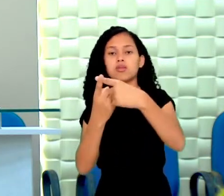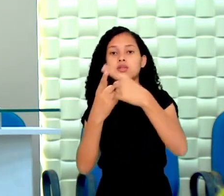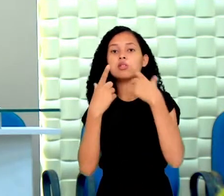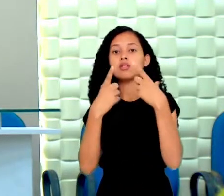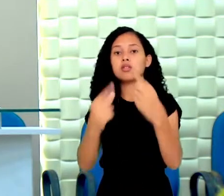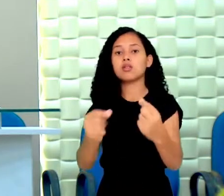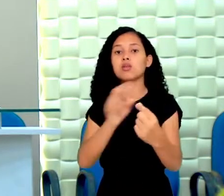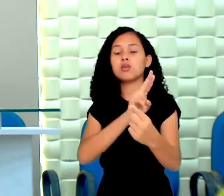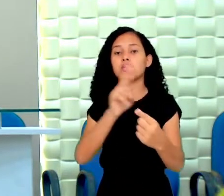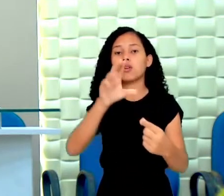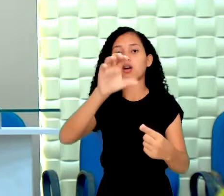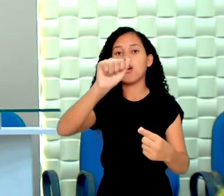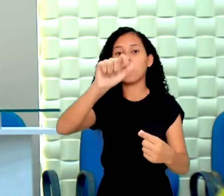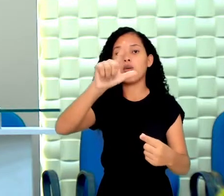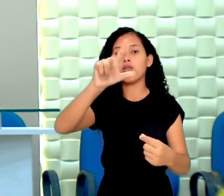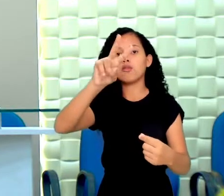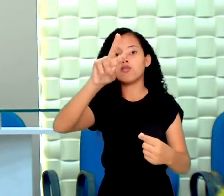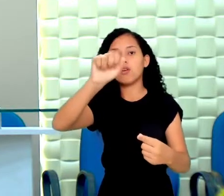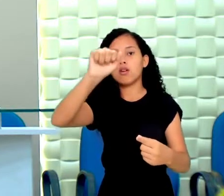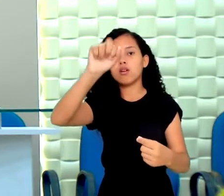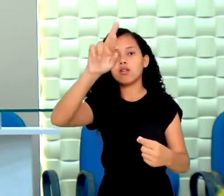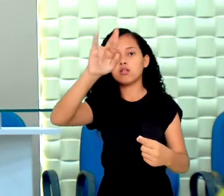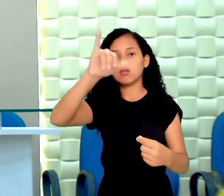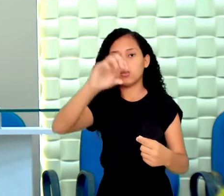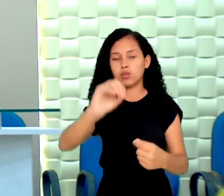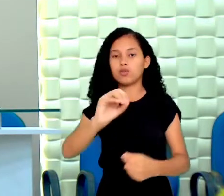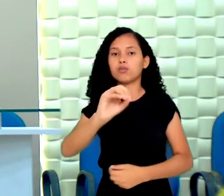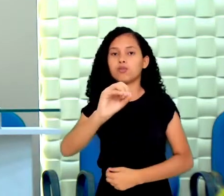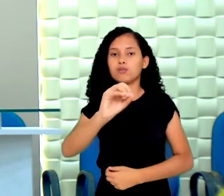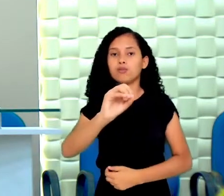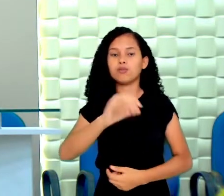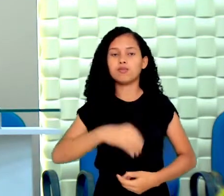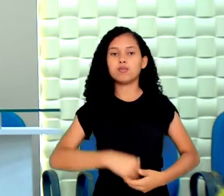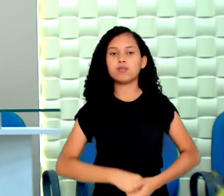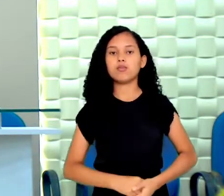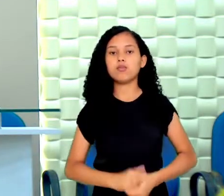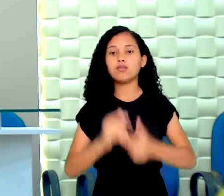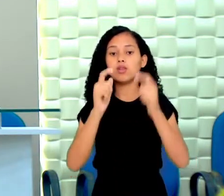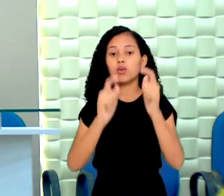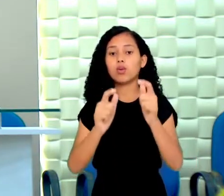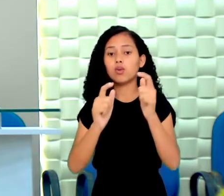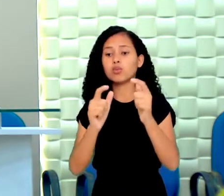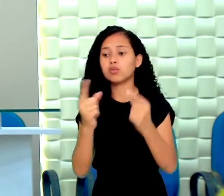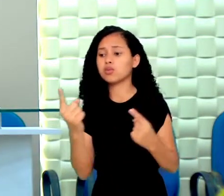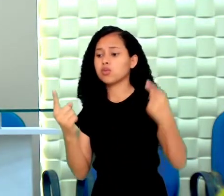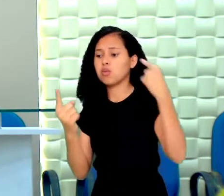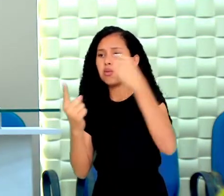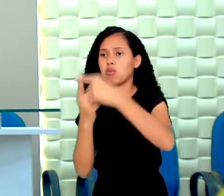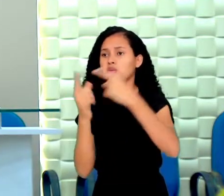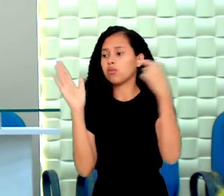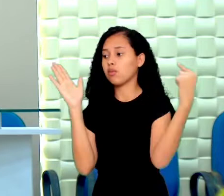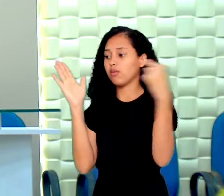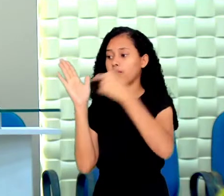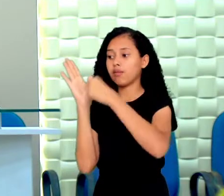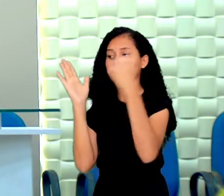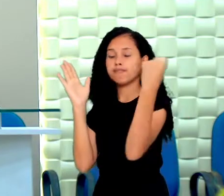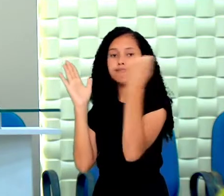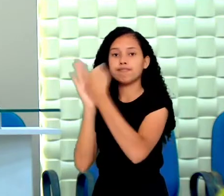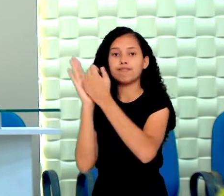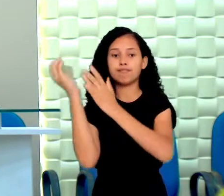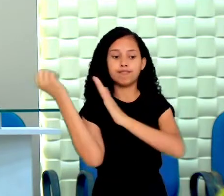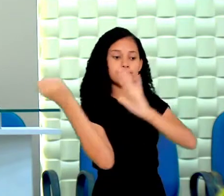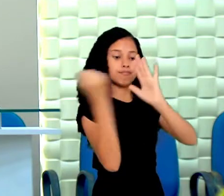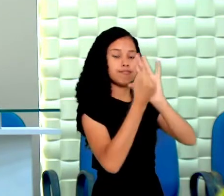chamado Calvário, Gólgota em hebraico, onde o crucificaram, e com ele